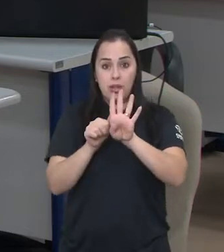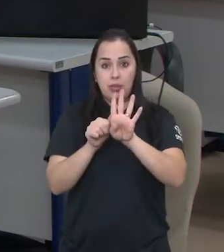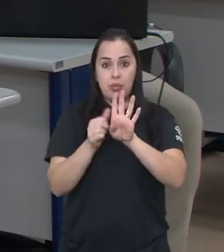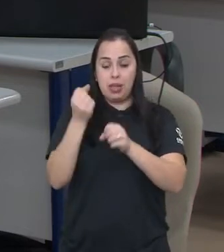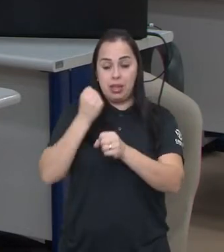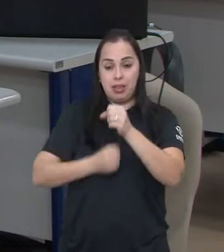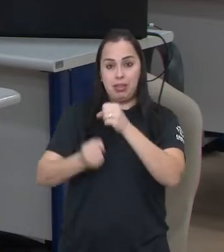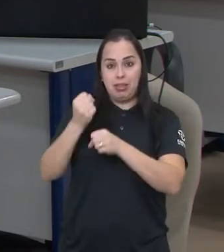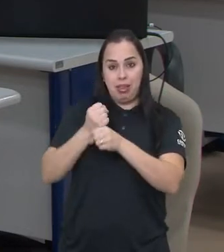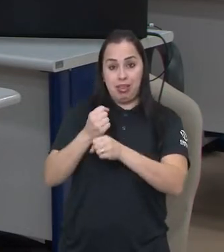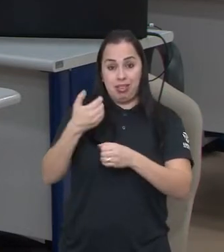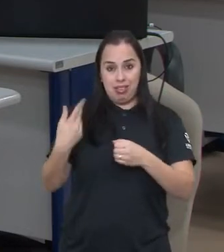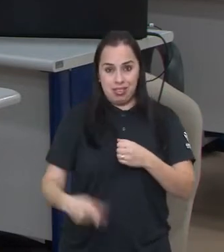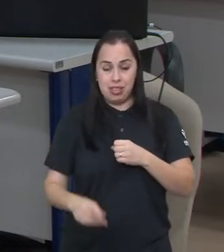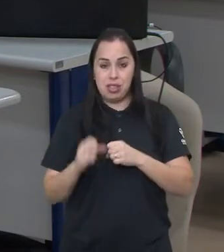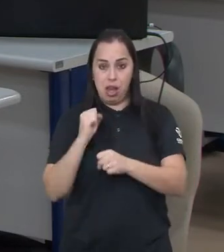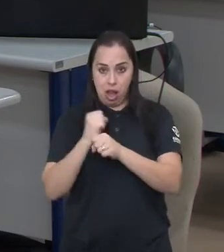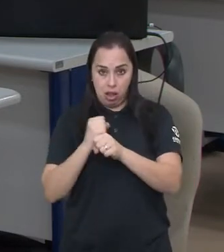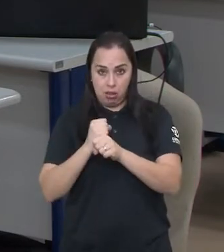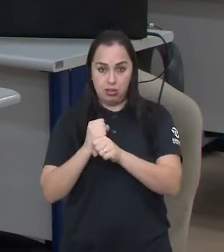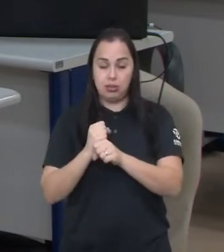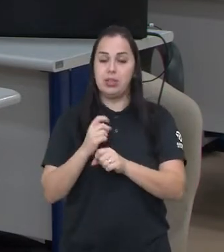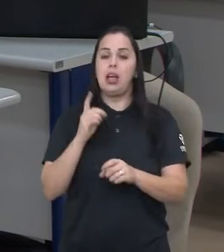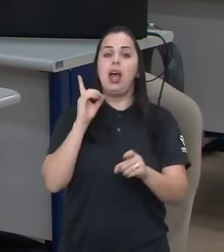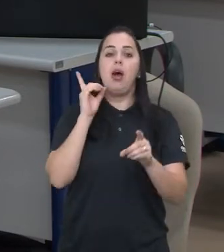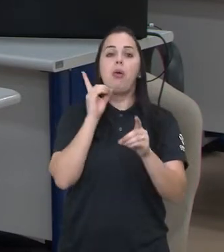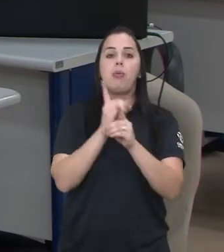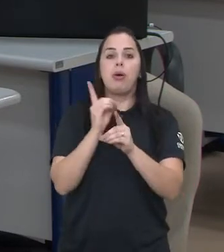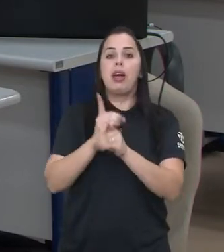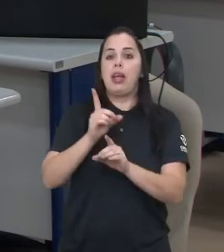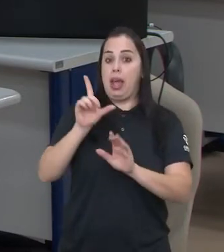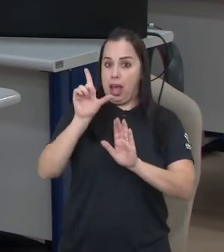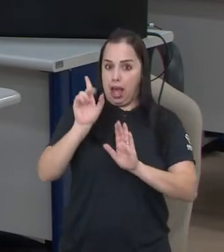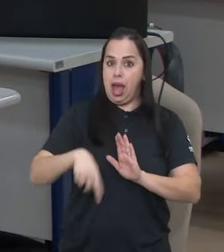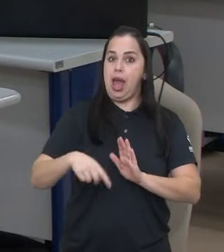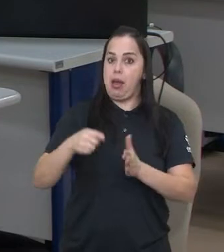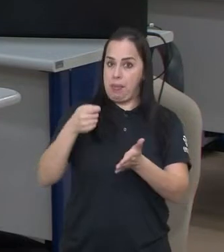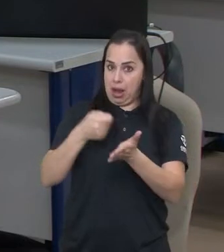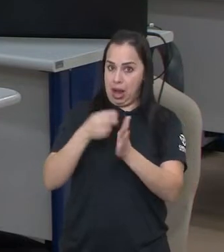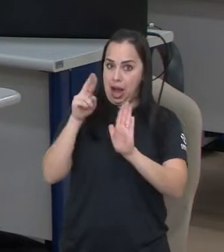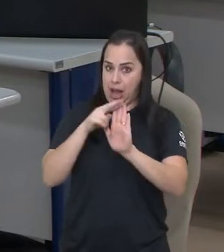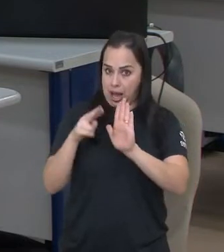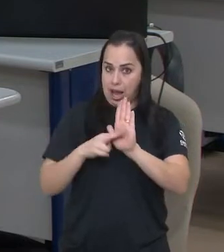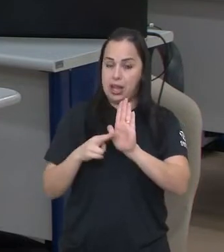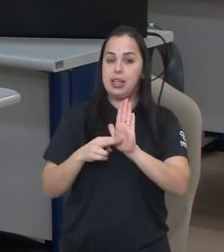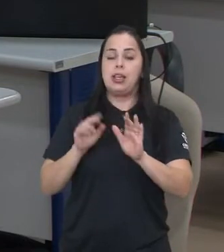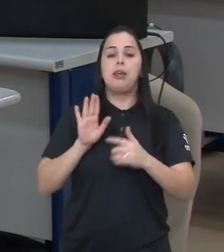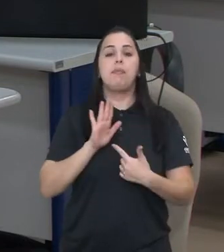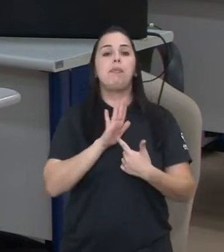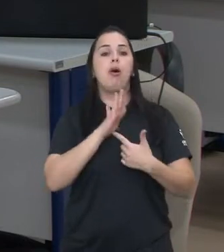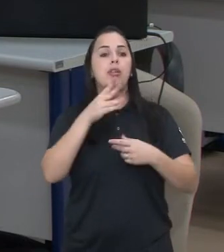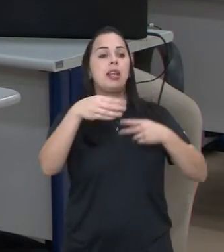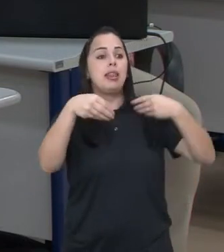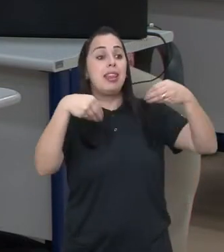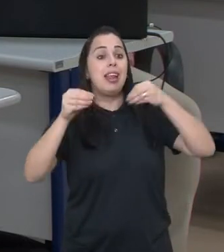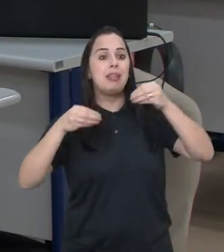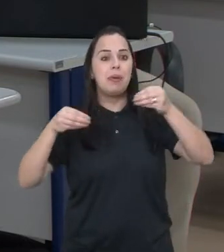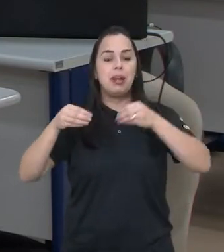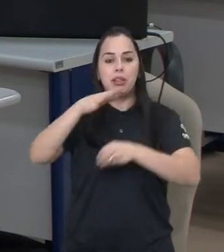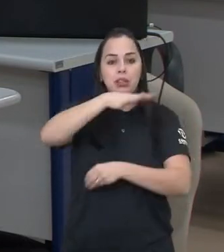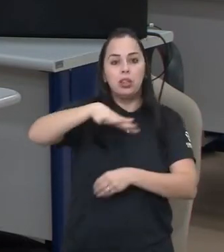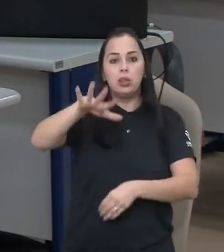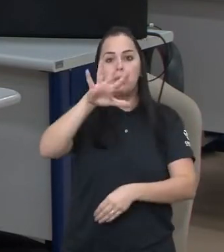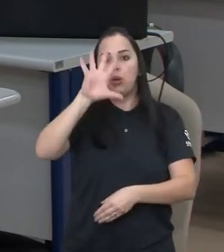primeiros meses de 2022. O encontro é uma exigência legal e serve como ferramenta de transparência para que a população